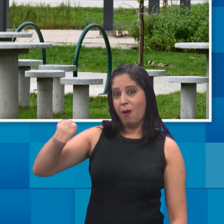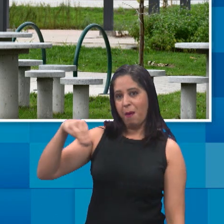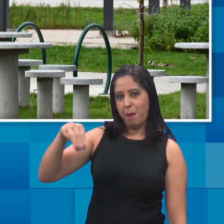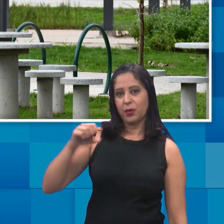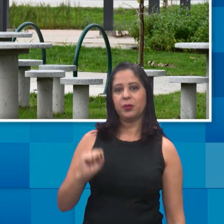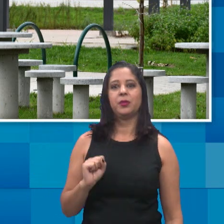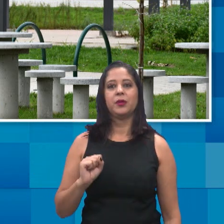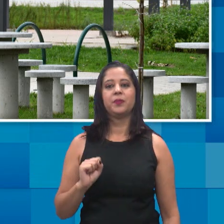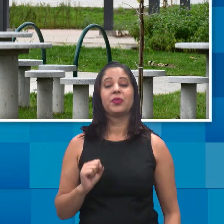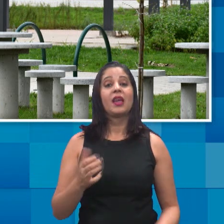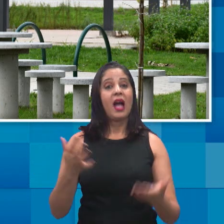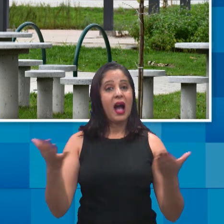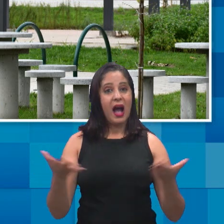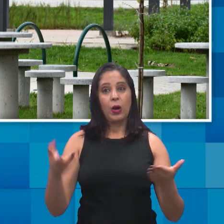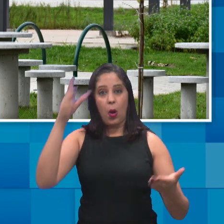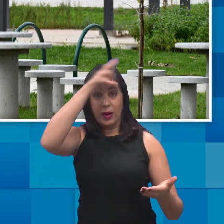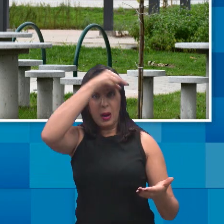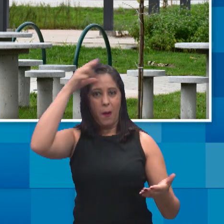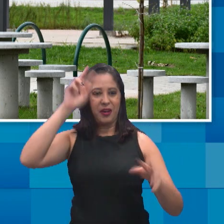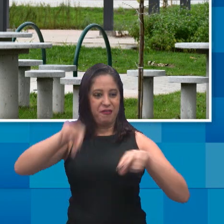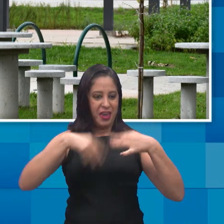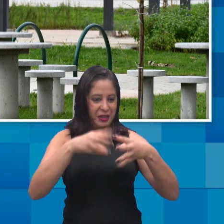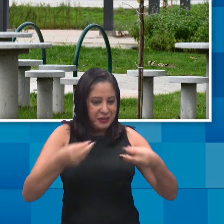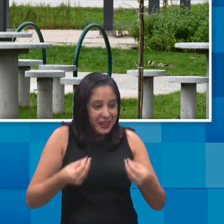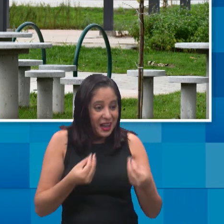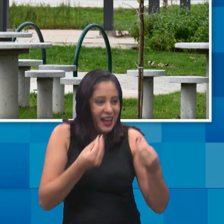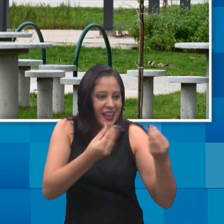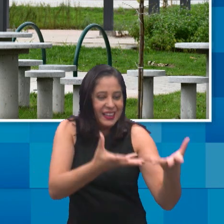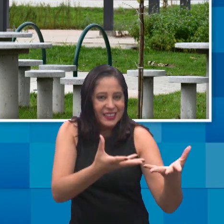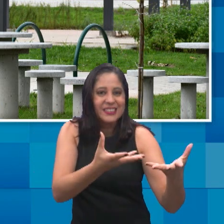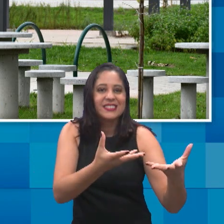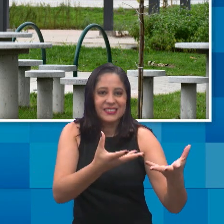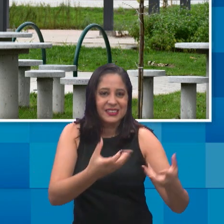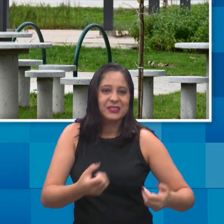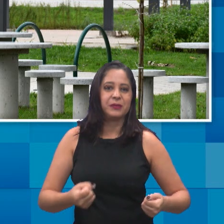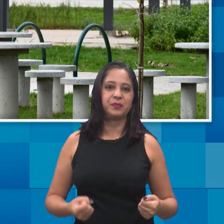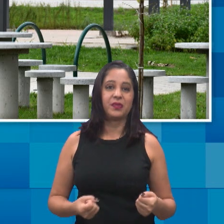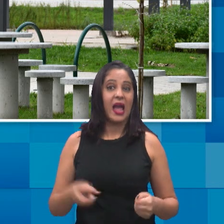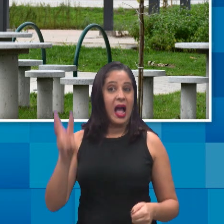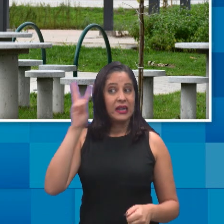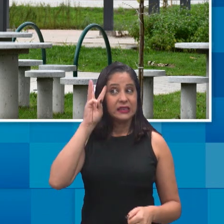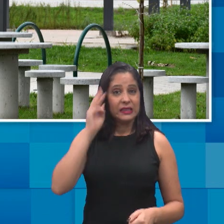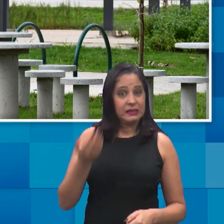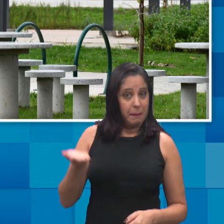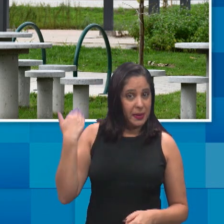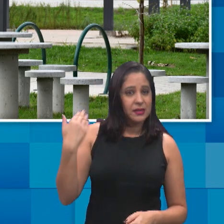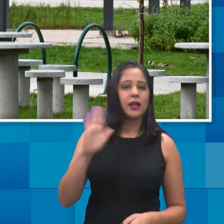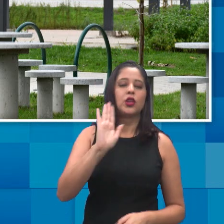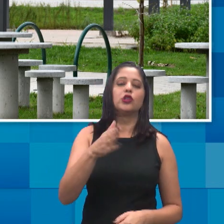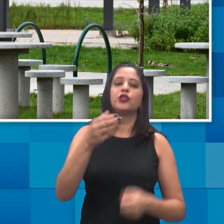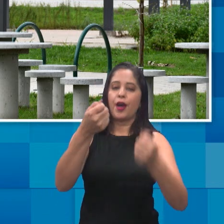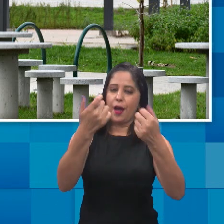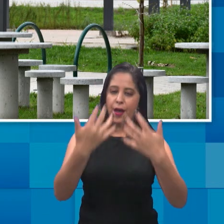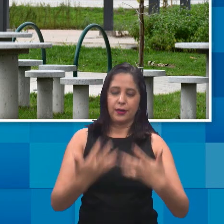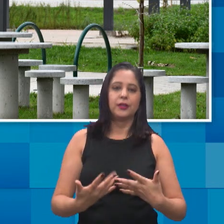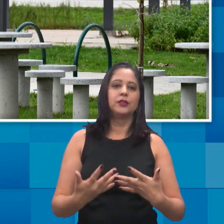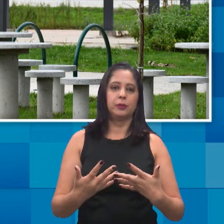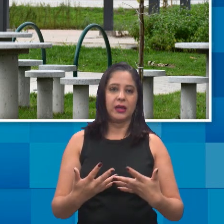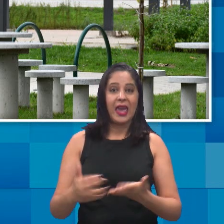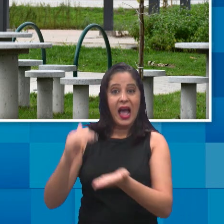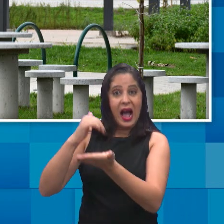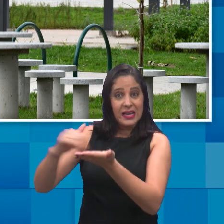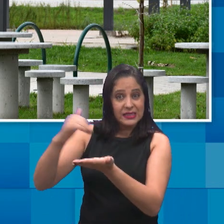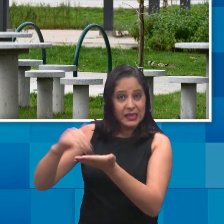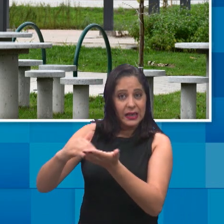ganhou esse presente do nosso prefeito Anderson, como disse na última terça-feira, construída aí a várias mãos com a Secretaria de Urbanismo